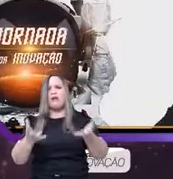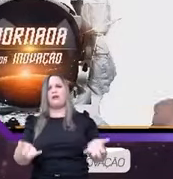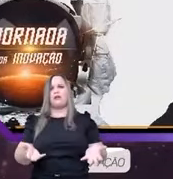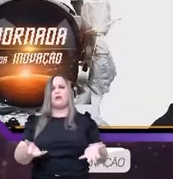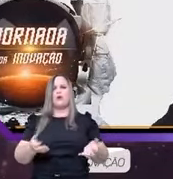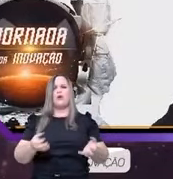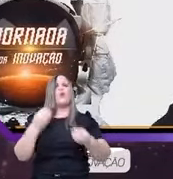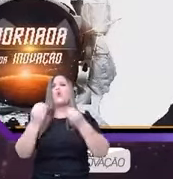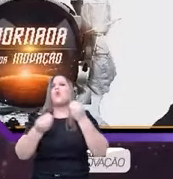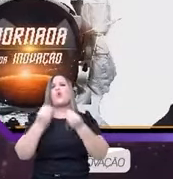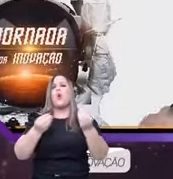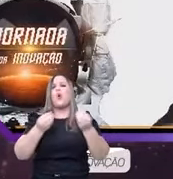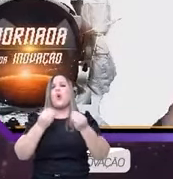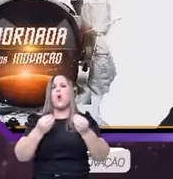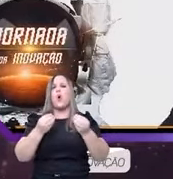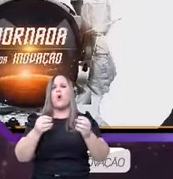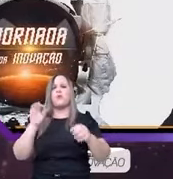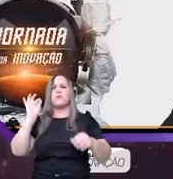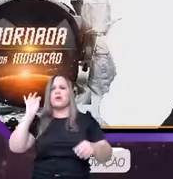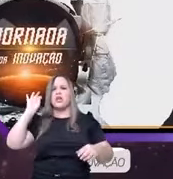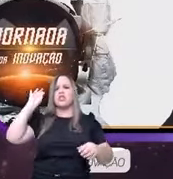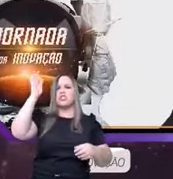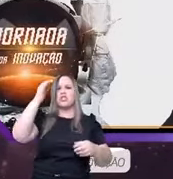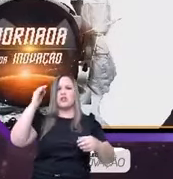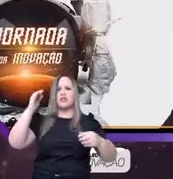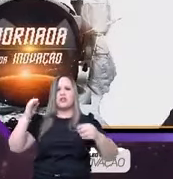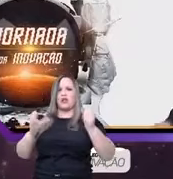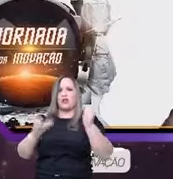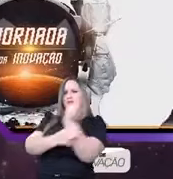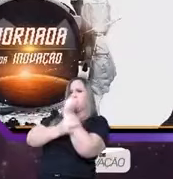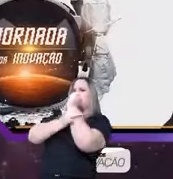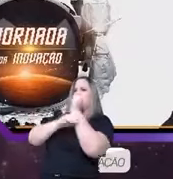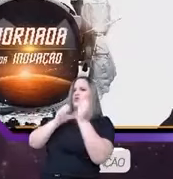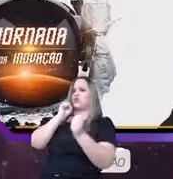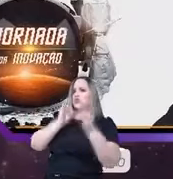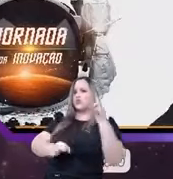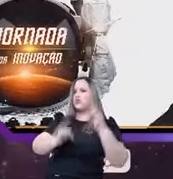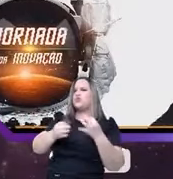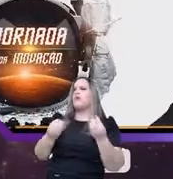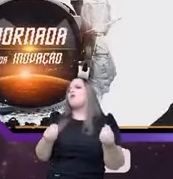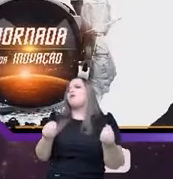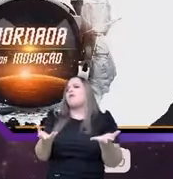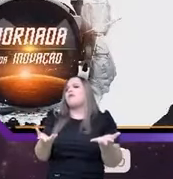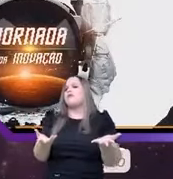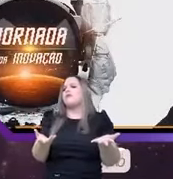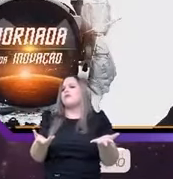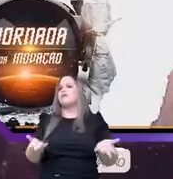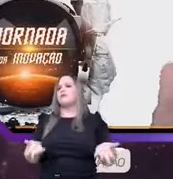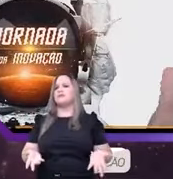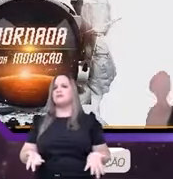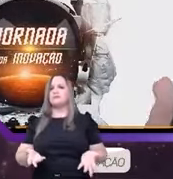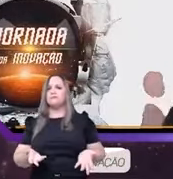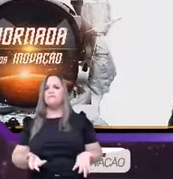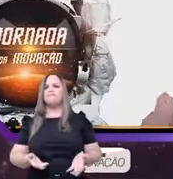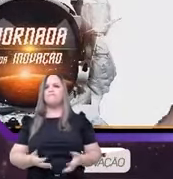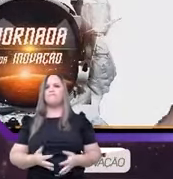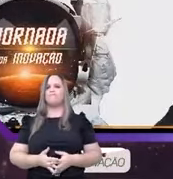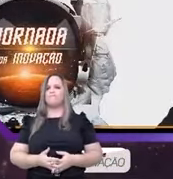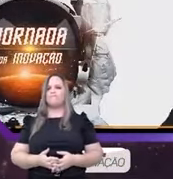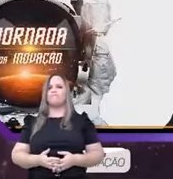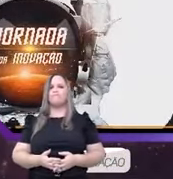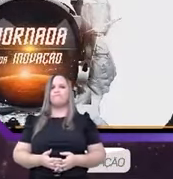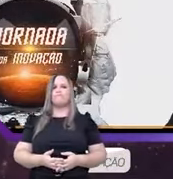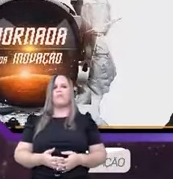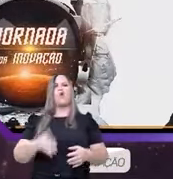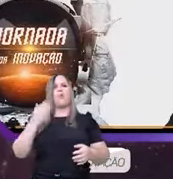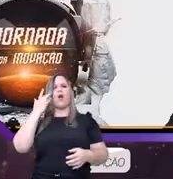da agilidade versus a segurança jurídica? Porque enfim, acho que a sociedade